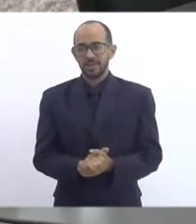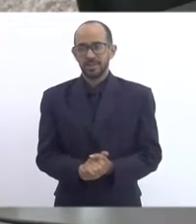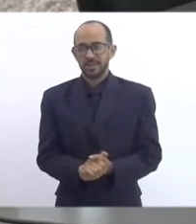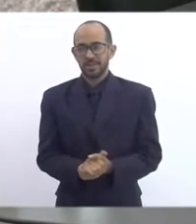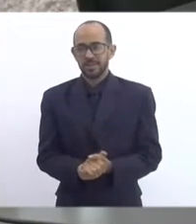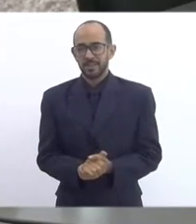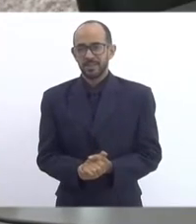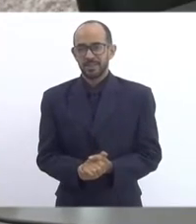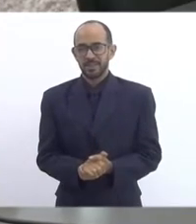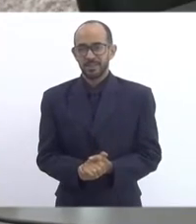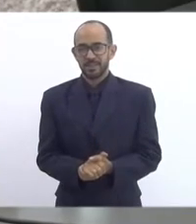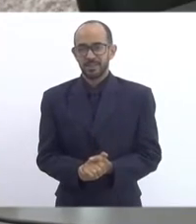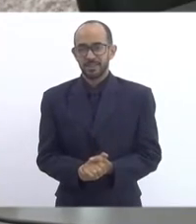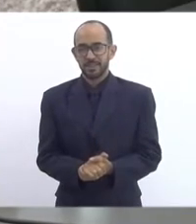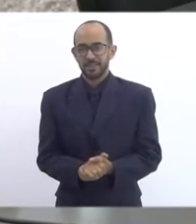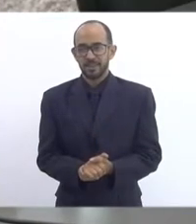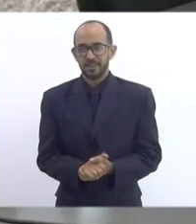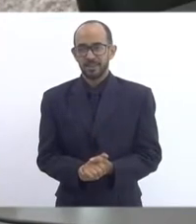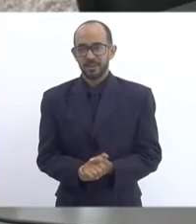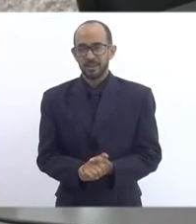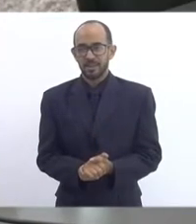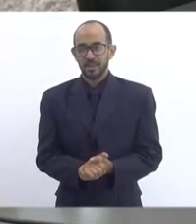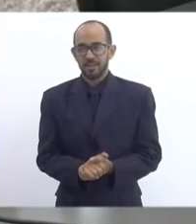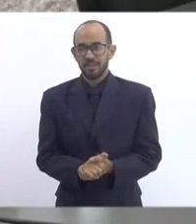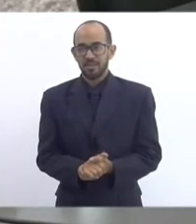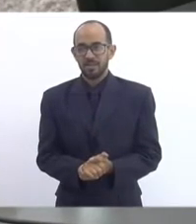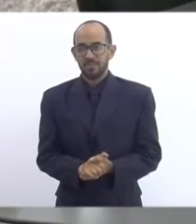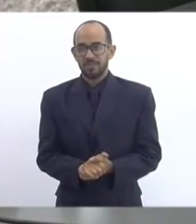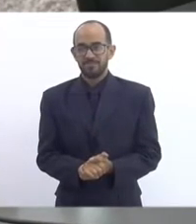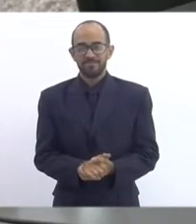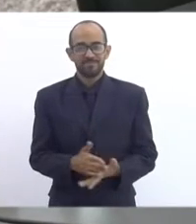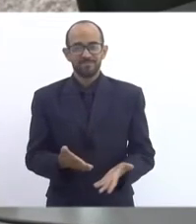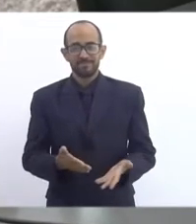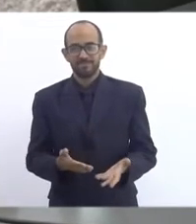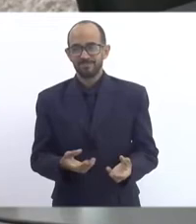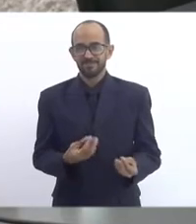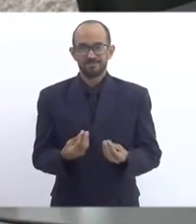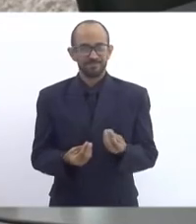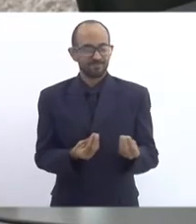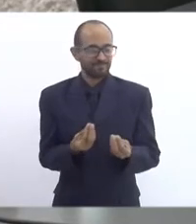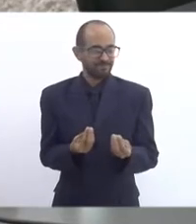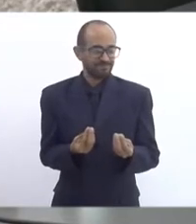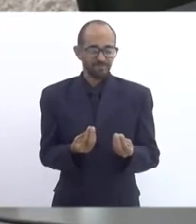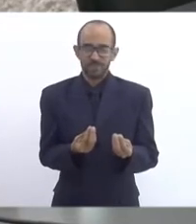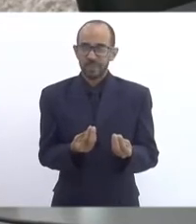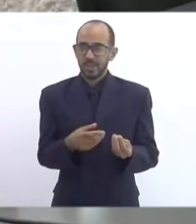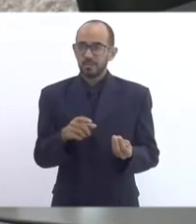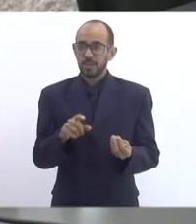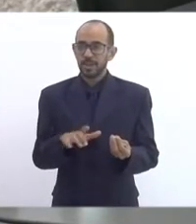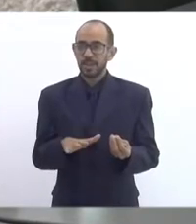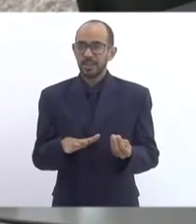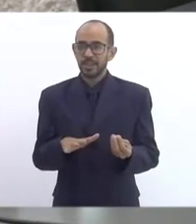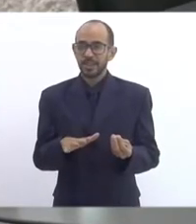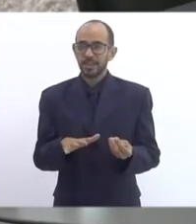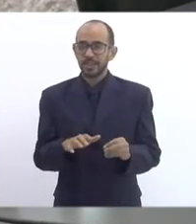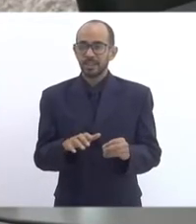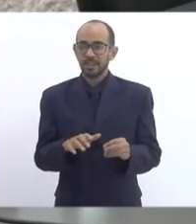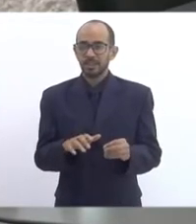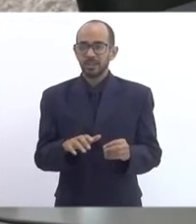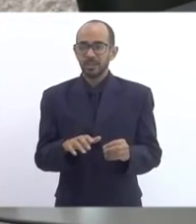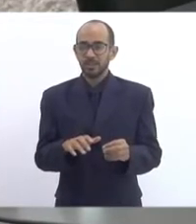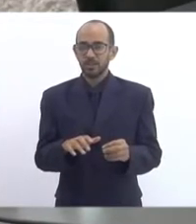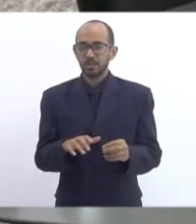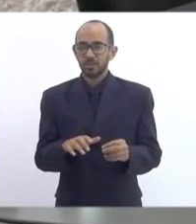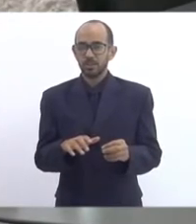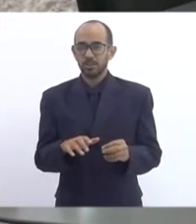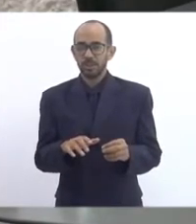Não tem efeito prático nesse momento. Sabe, é de uma questão... Isso está tão claramente definido. As coisas estão...